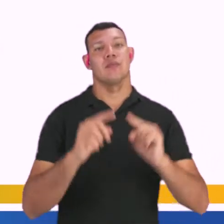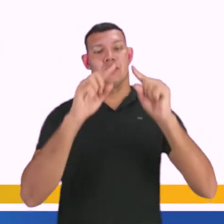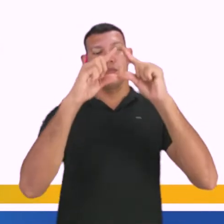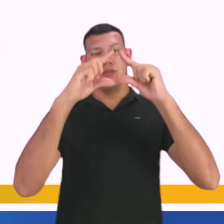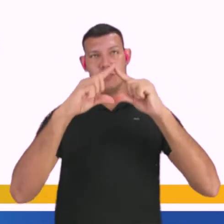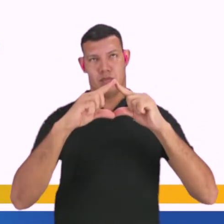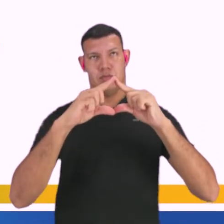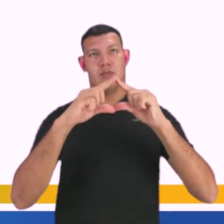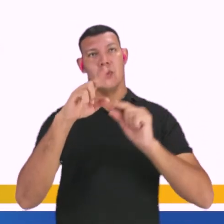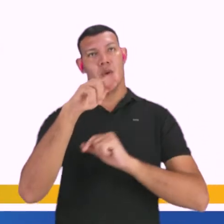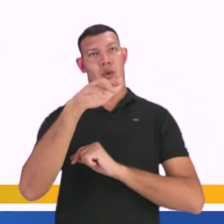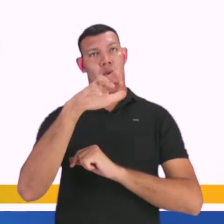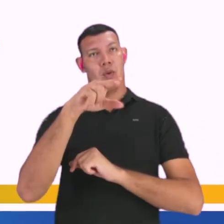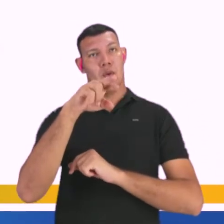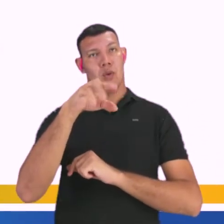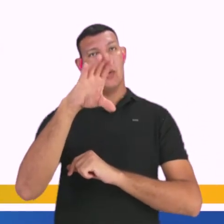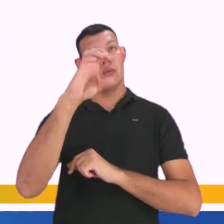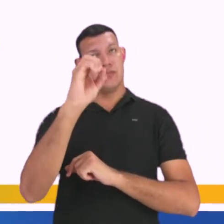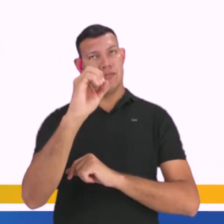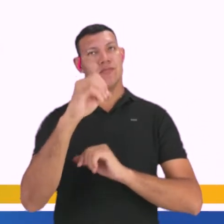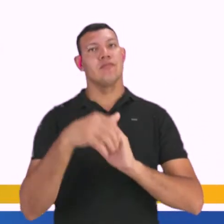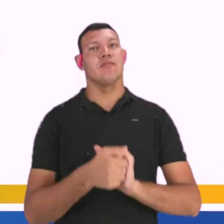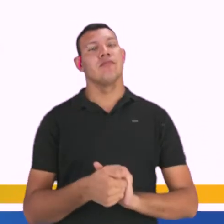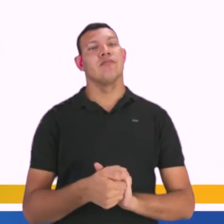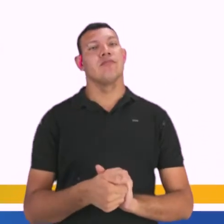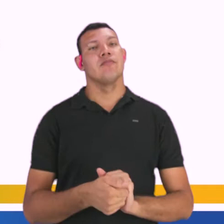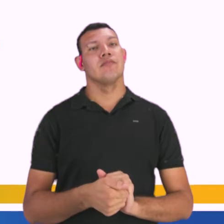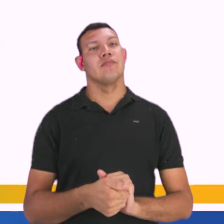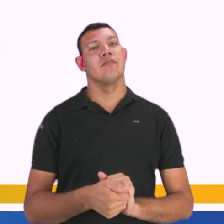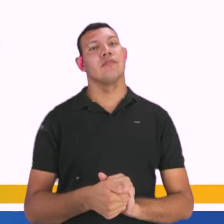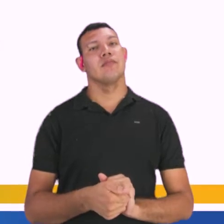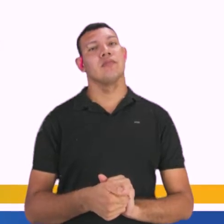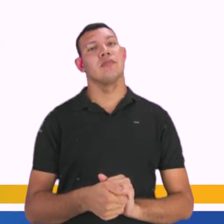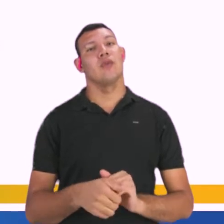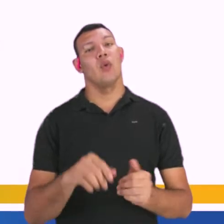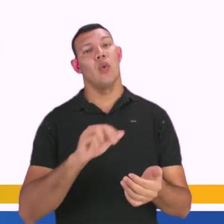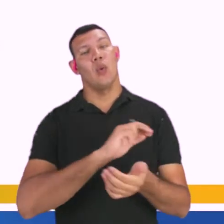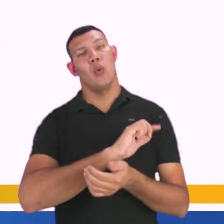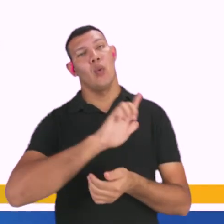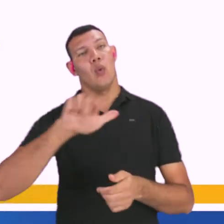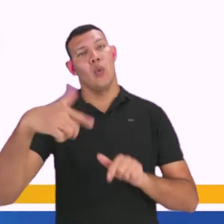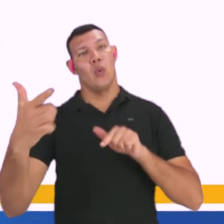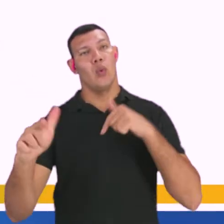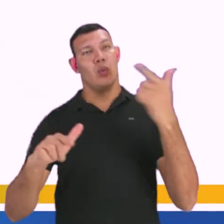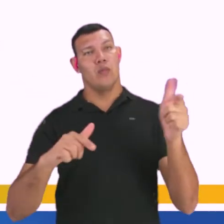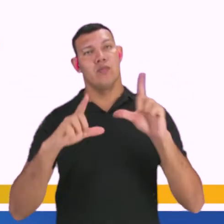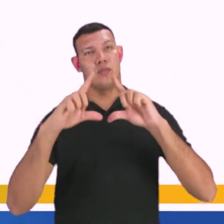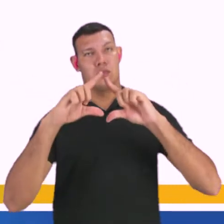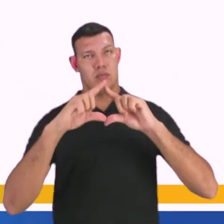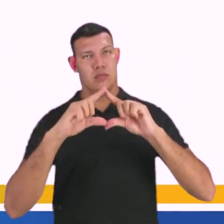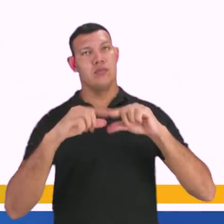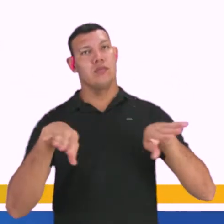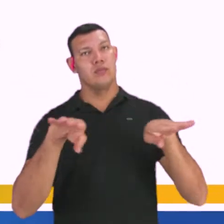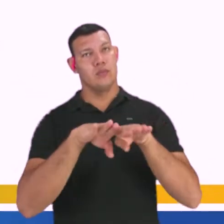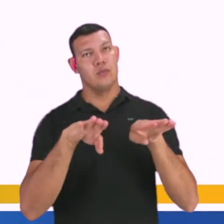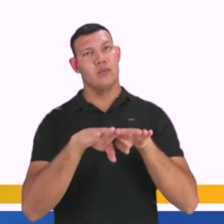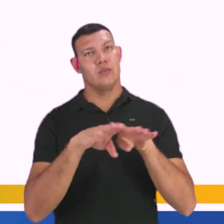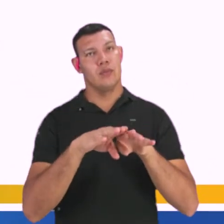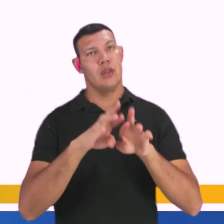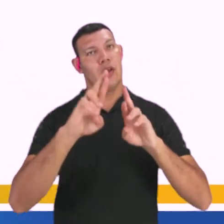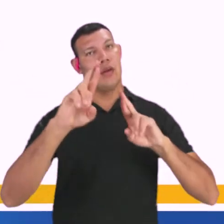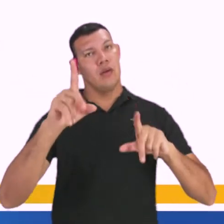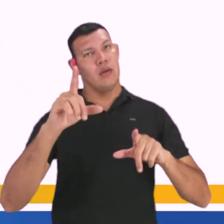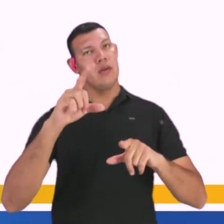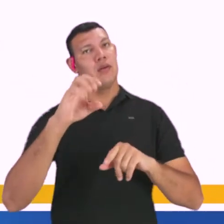meu determinante é igual a zero e pelo menos um dos demais determinantes é diferente de zero e aí o sistema